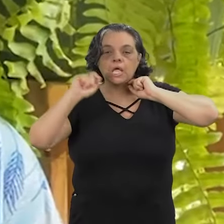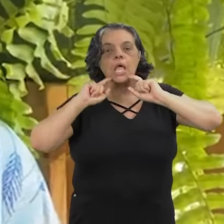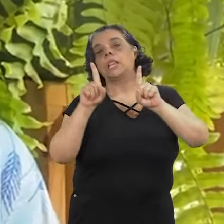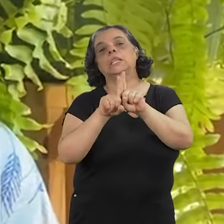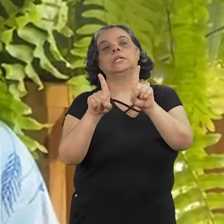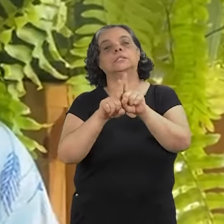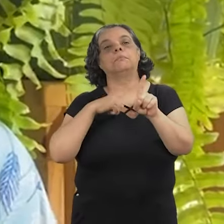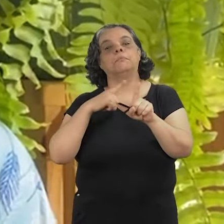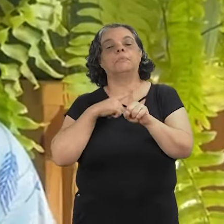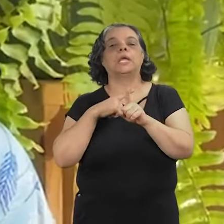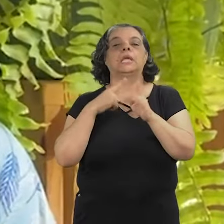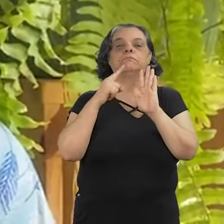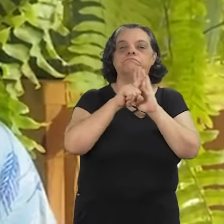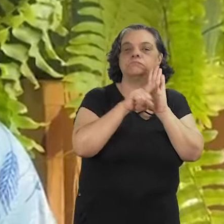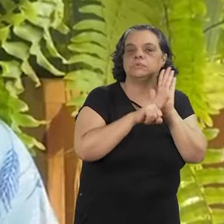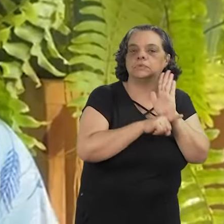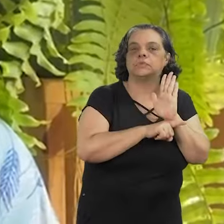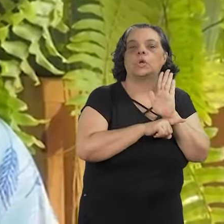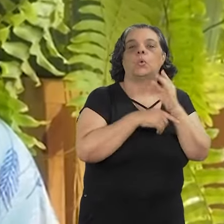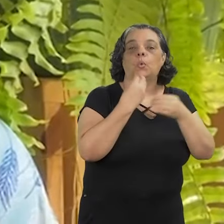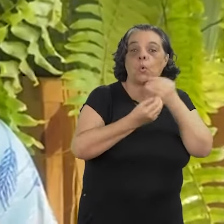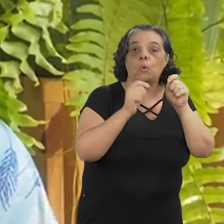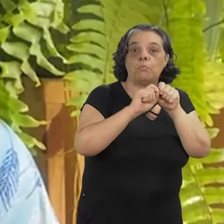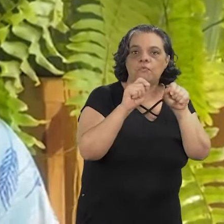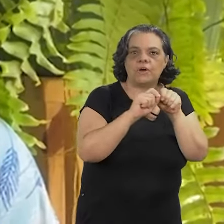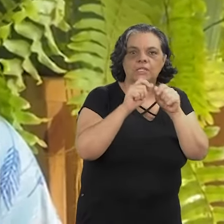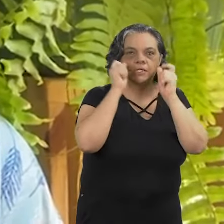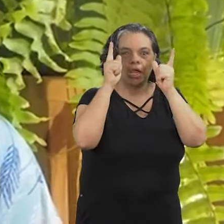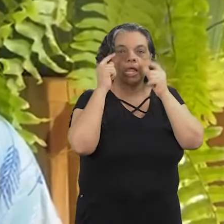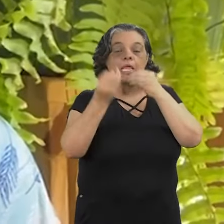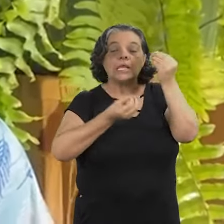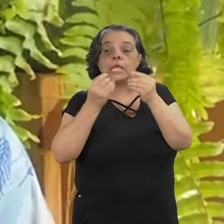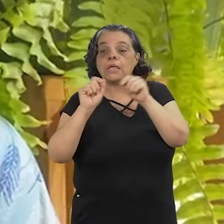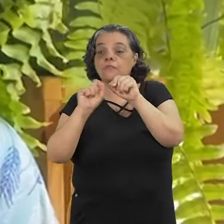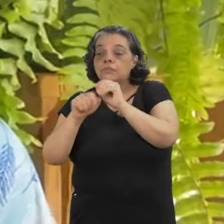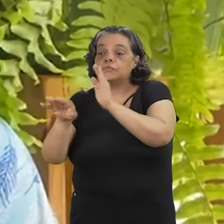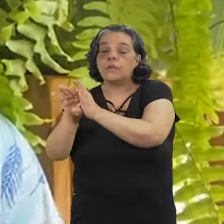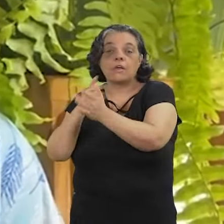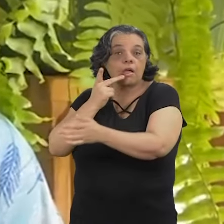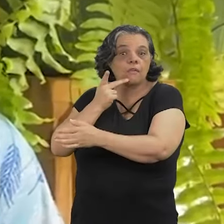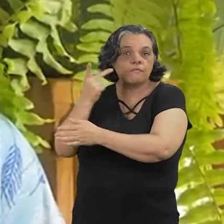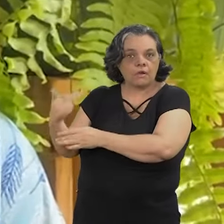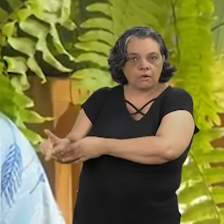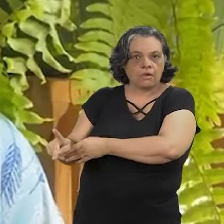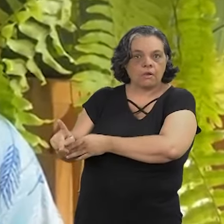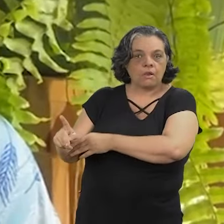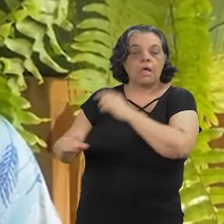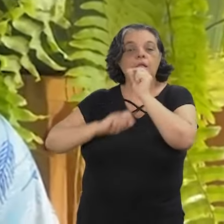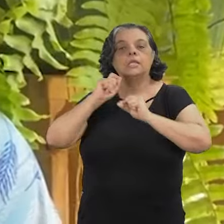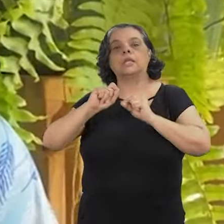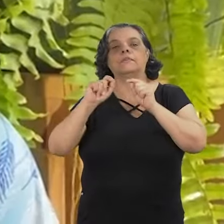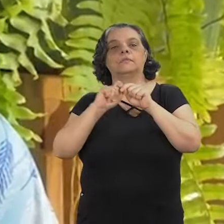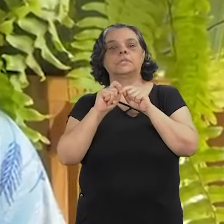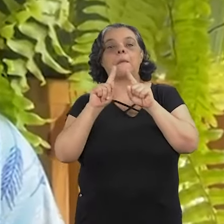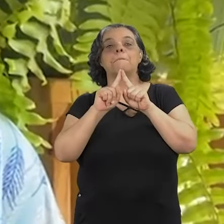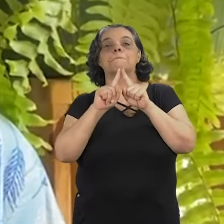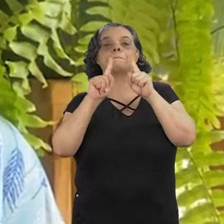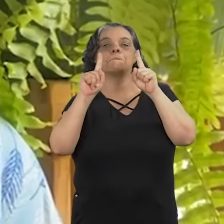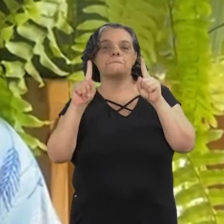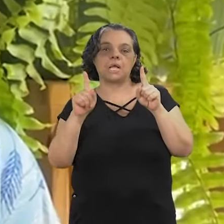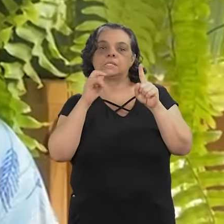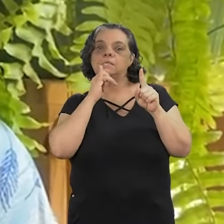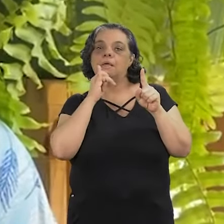eh tem muita ideia de pauta tem muita ideia de como fazer a pauta de Como cobrir de quem chegar e falar de quem visibilizar mas